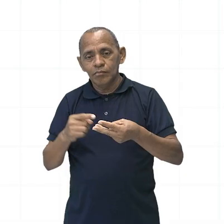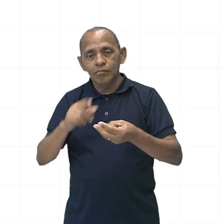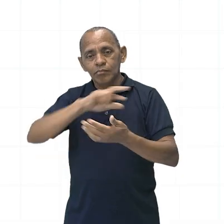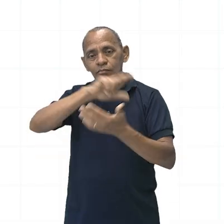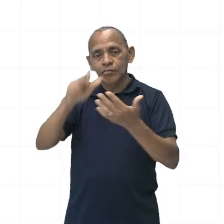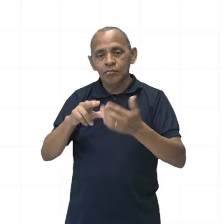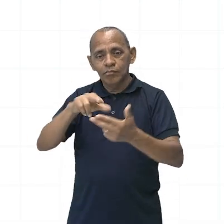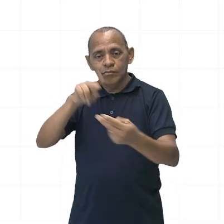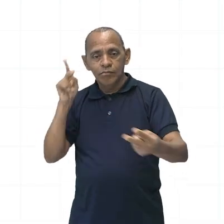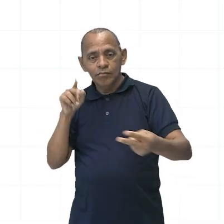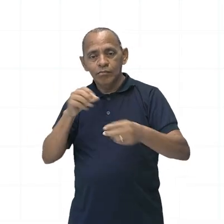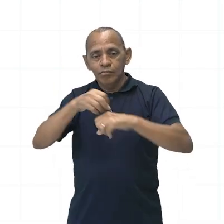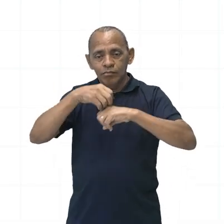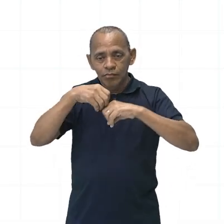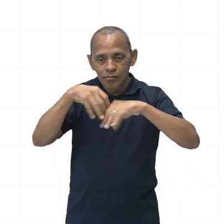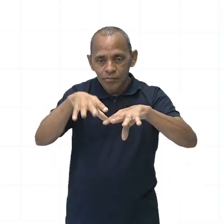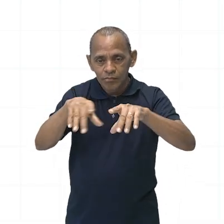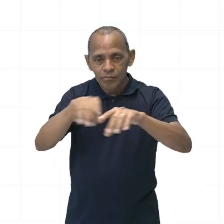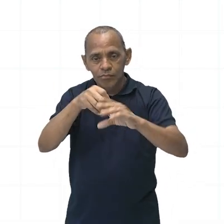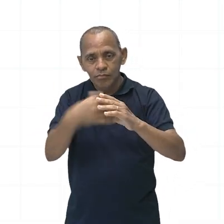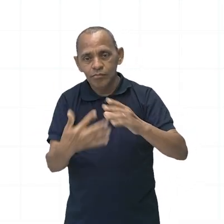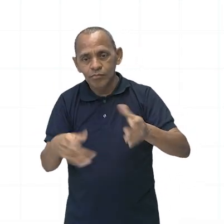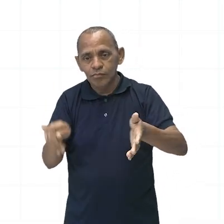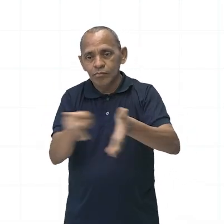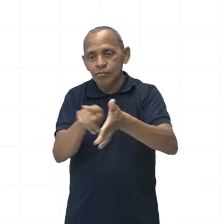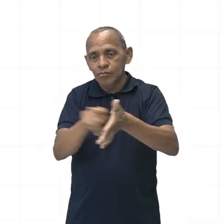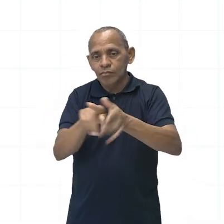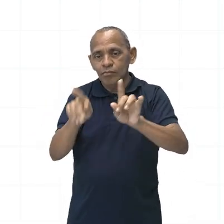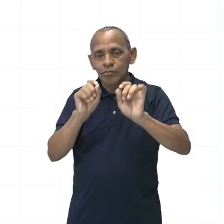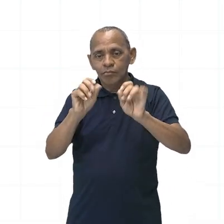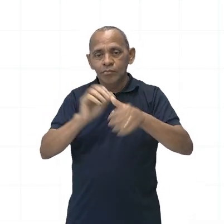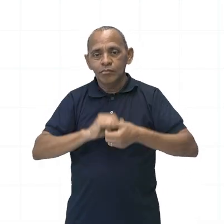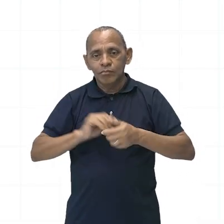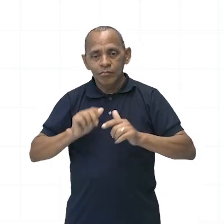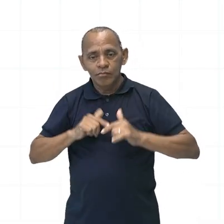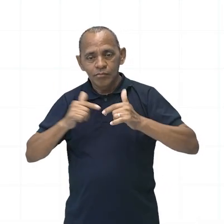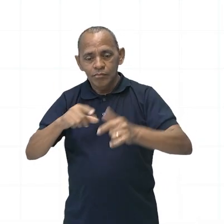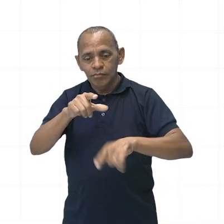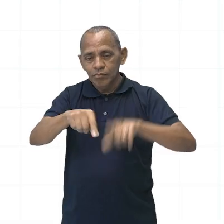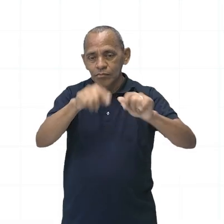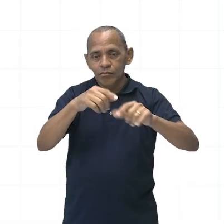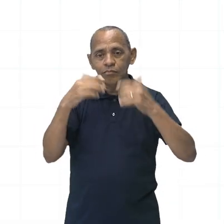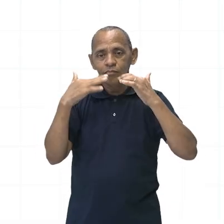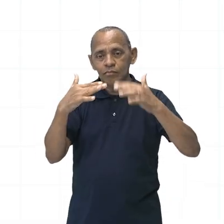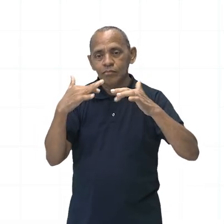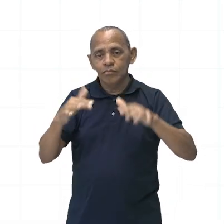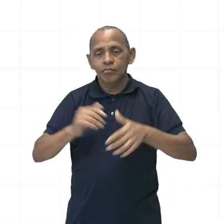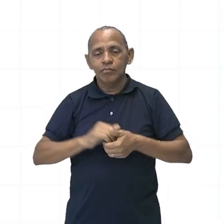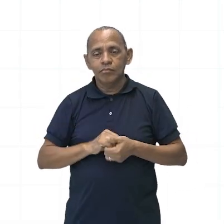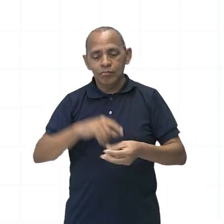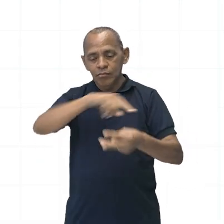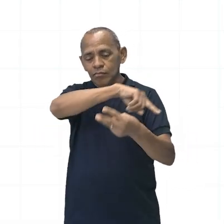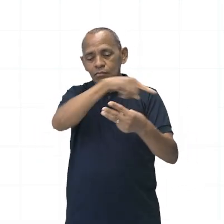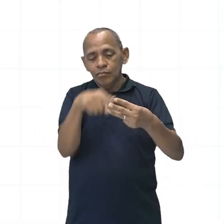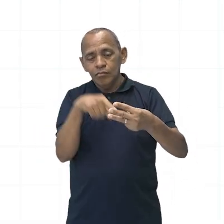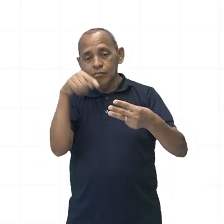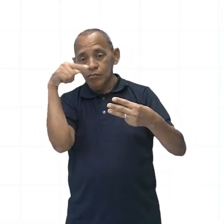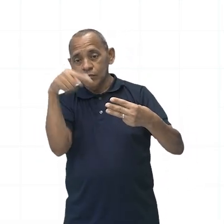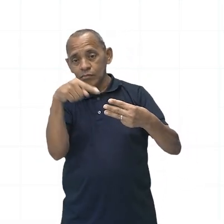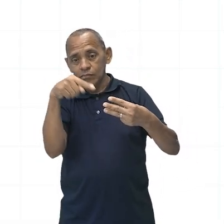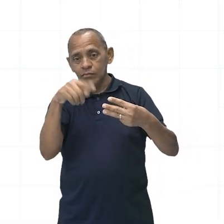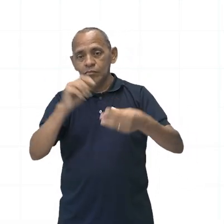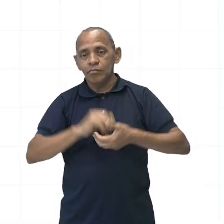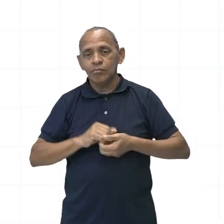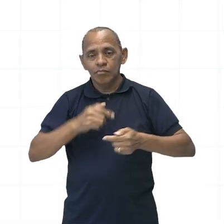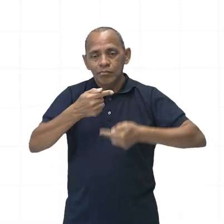a transmissão de características e a própria atuação da seleção natural. Bem,